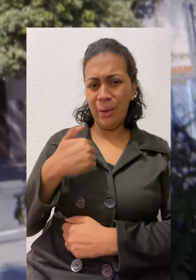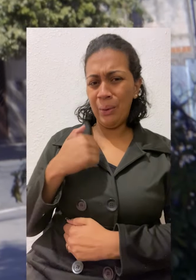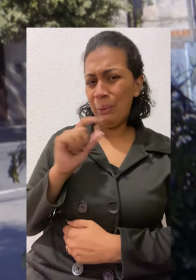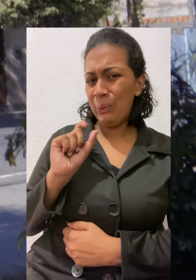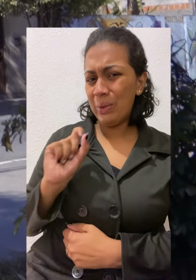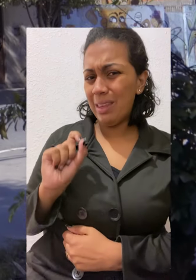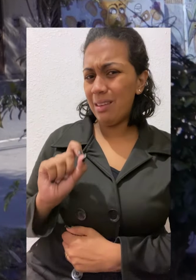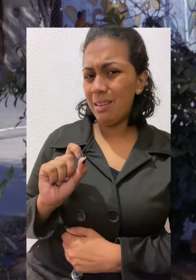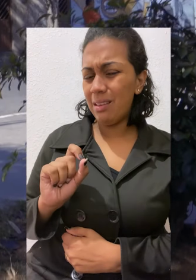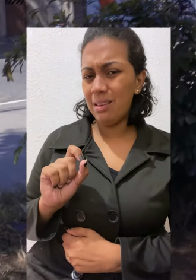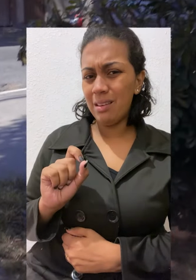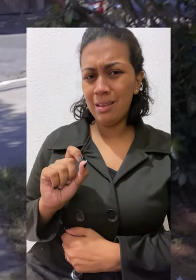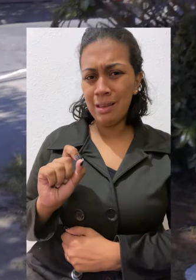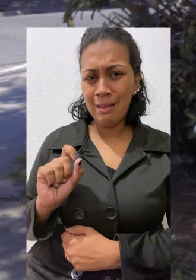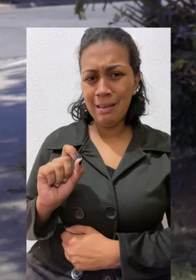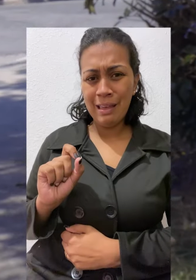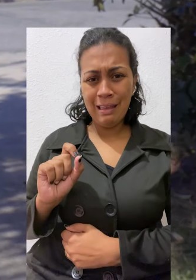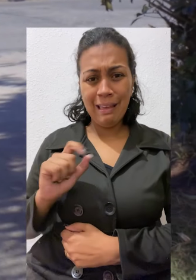desde que eu